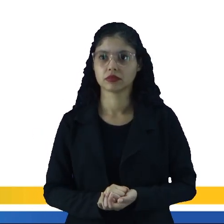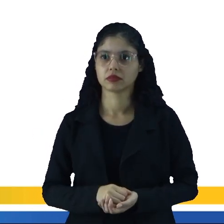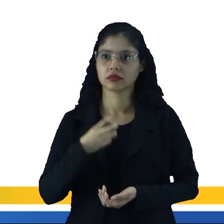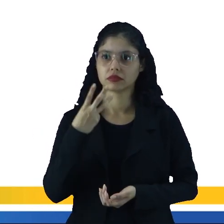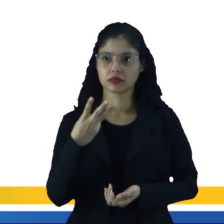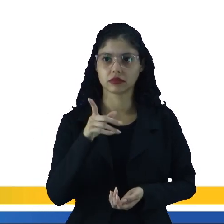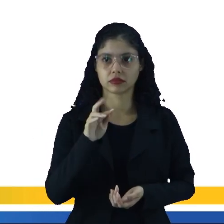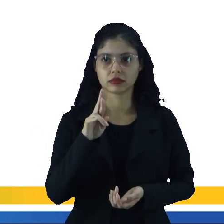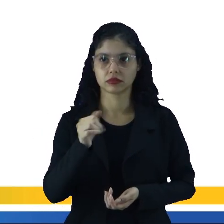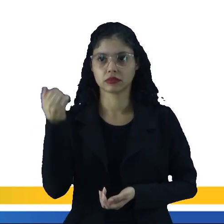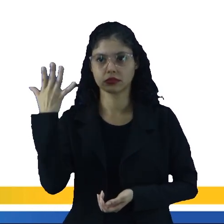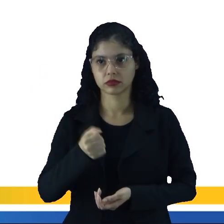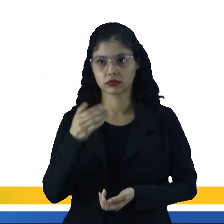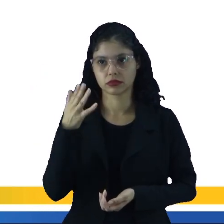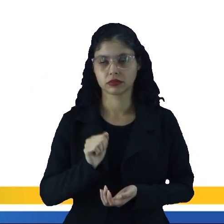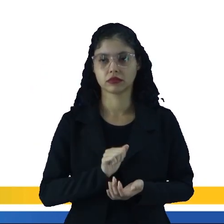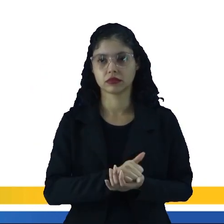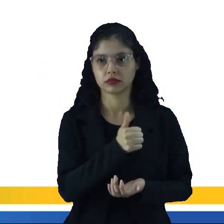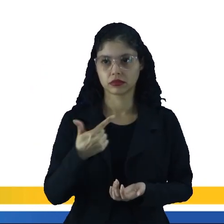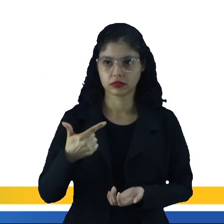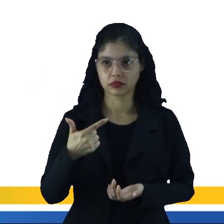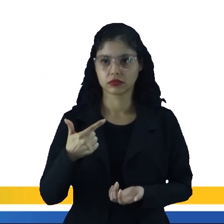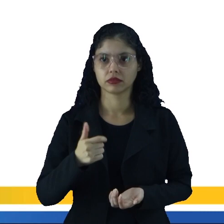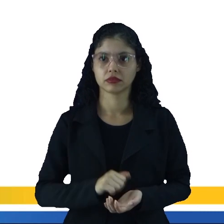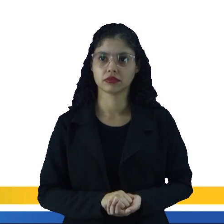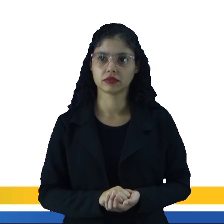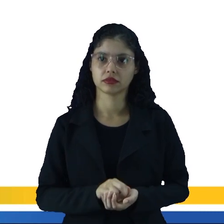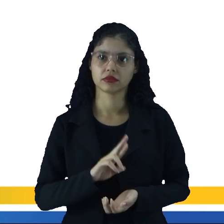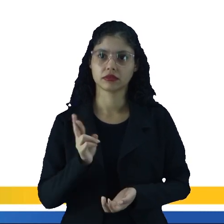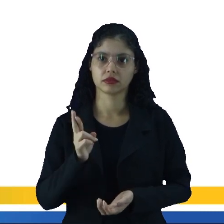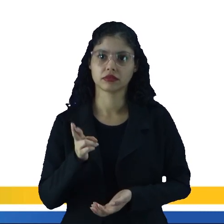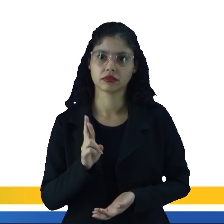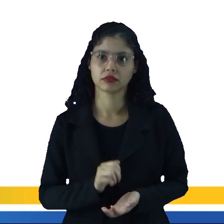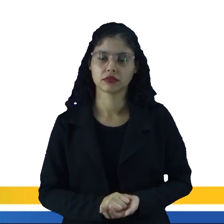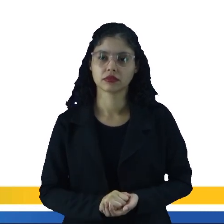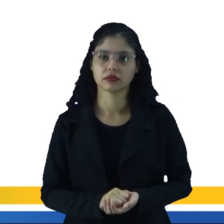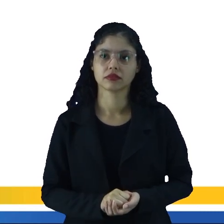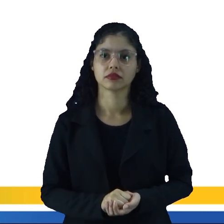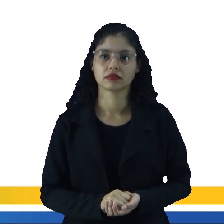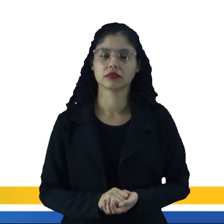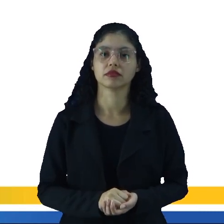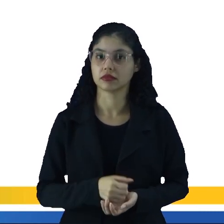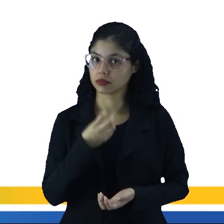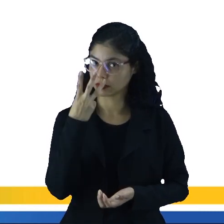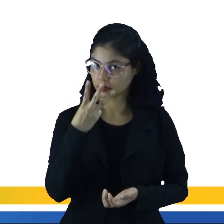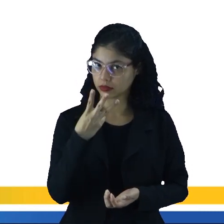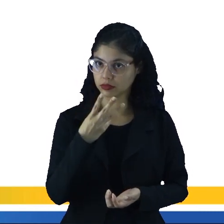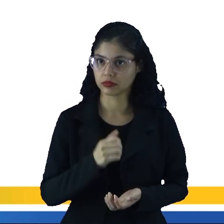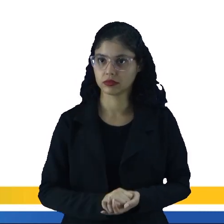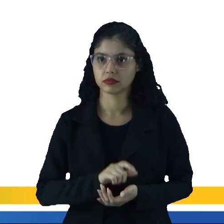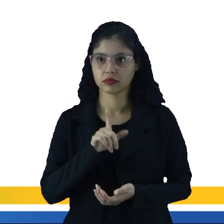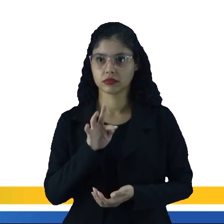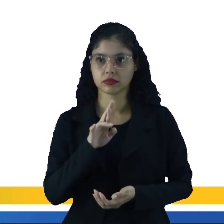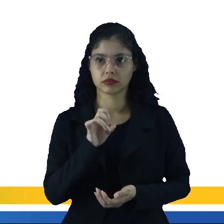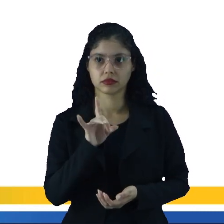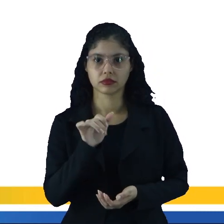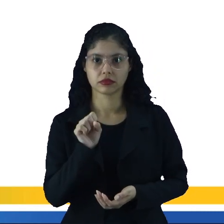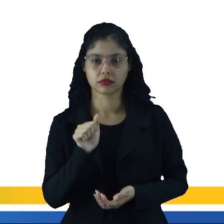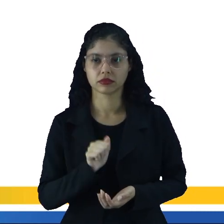exemplo. 3 litros de leite custam R$ 12,00. Então observa aí, 3 litros,